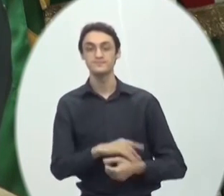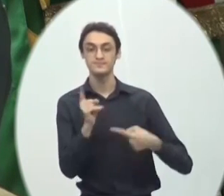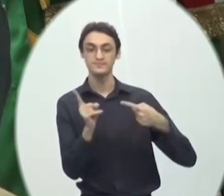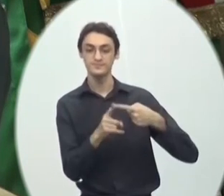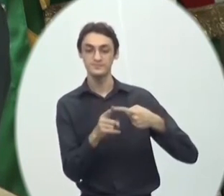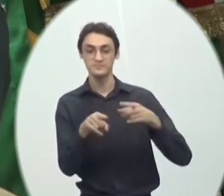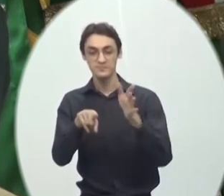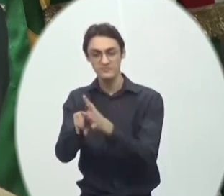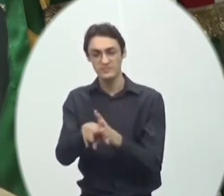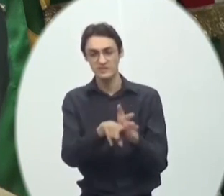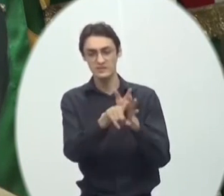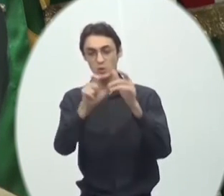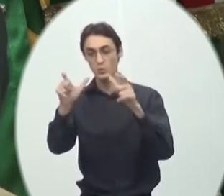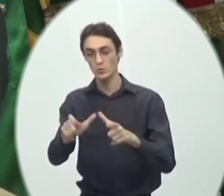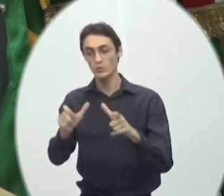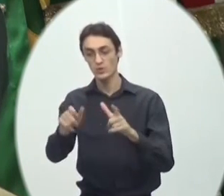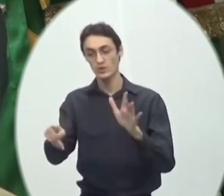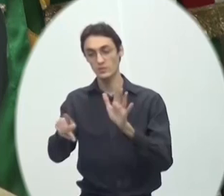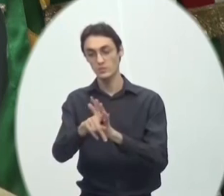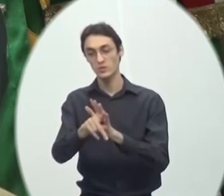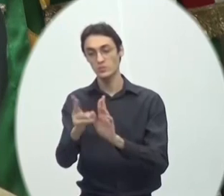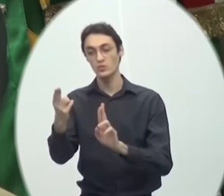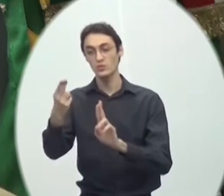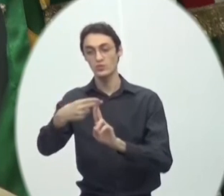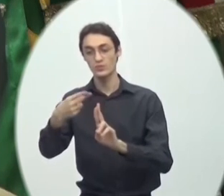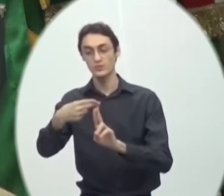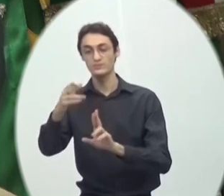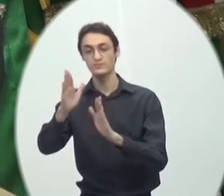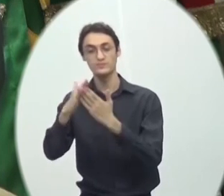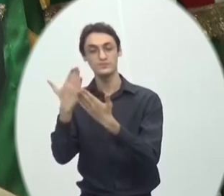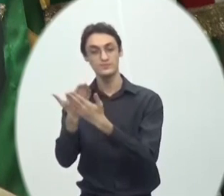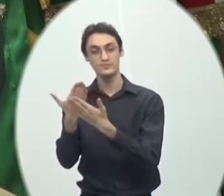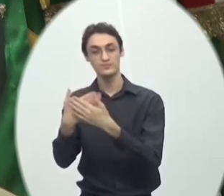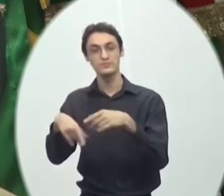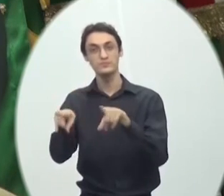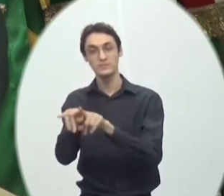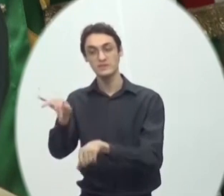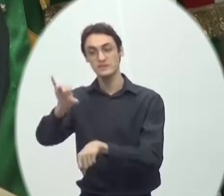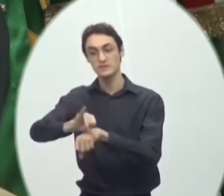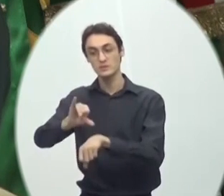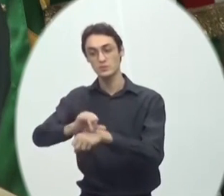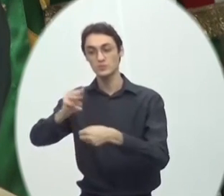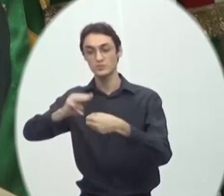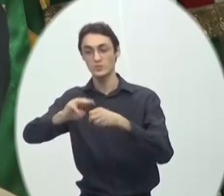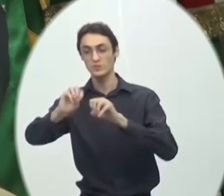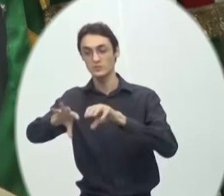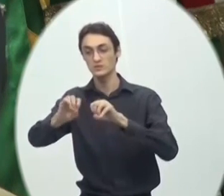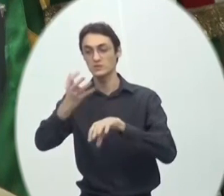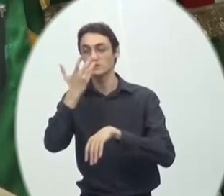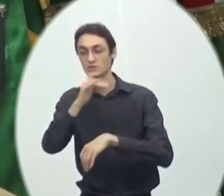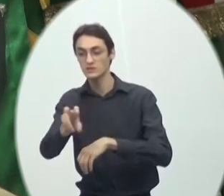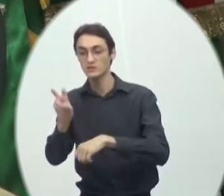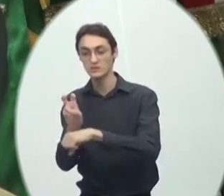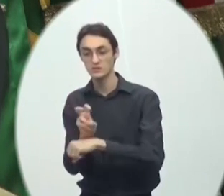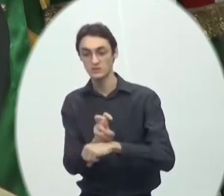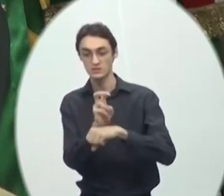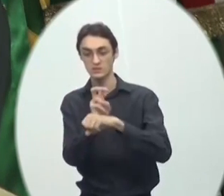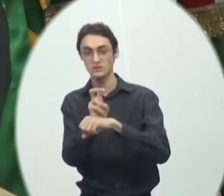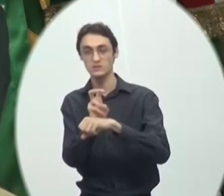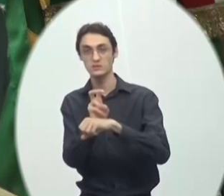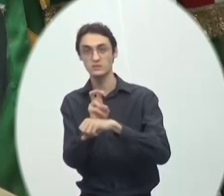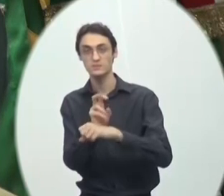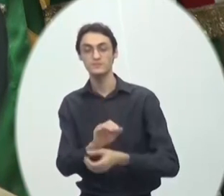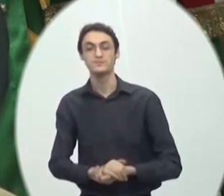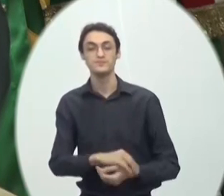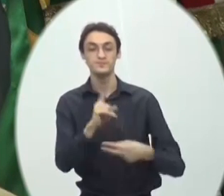das condições físicas e ambientais na unidade escolares e centros municipais de educação infantil e rede municipal de ensino.